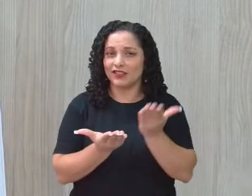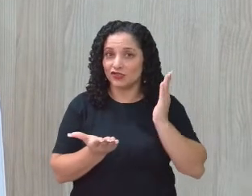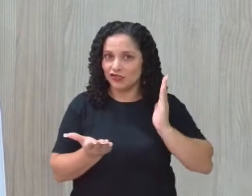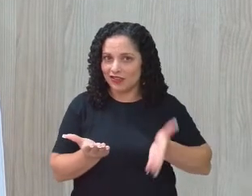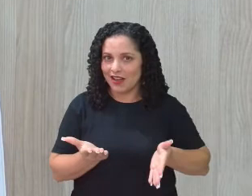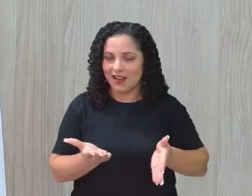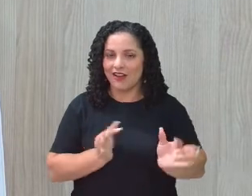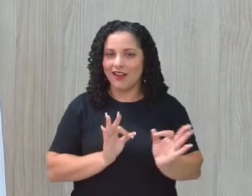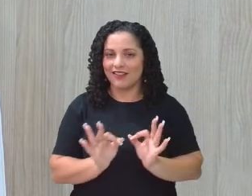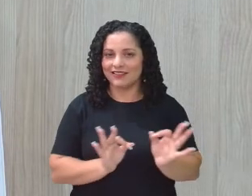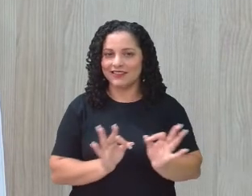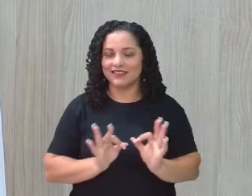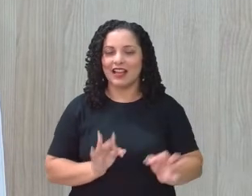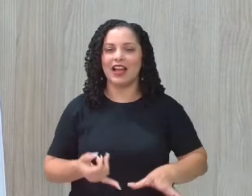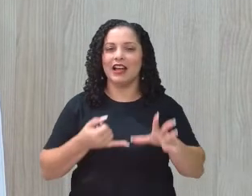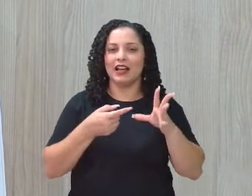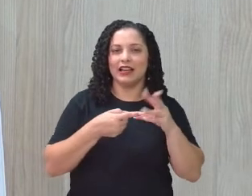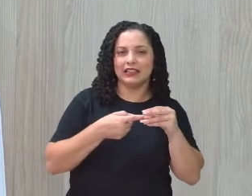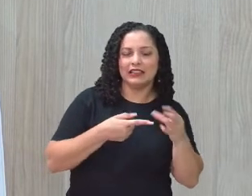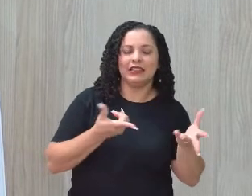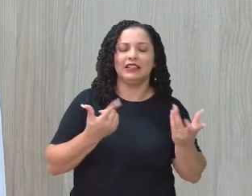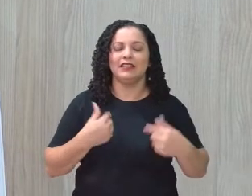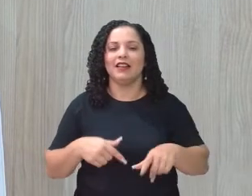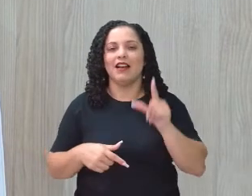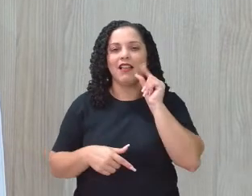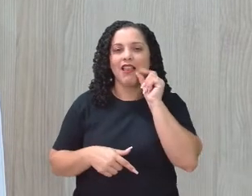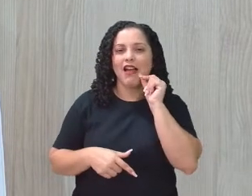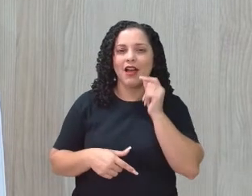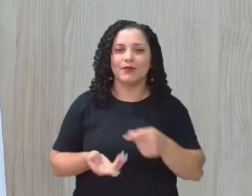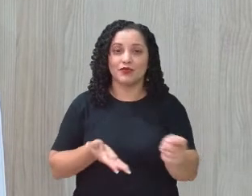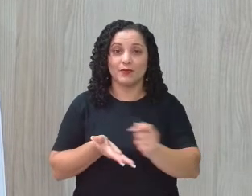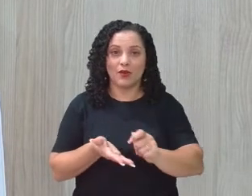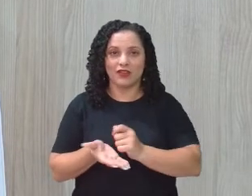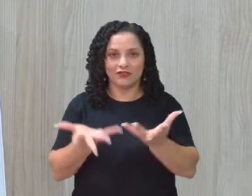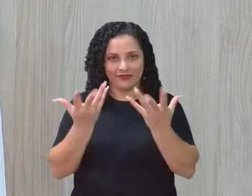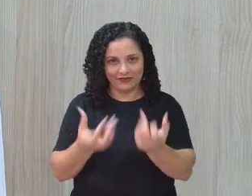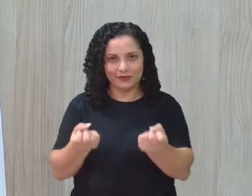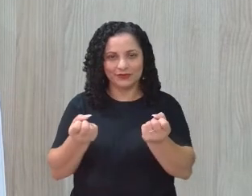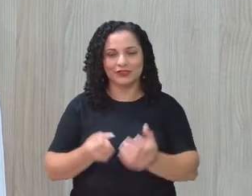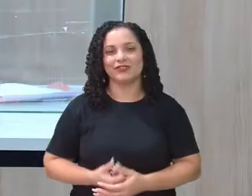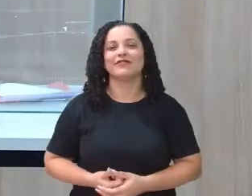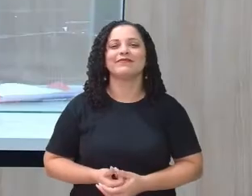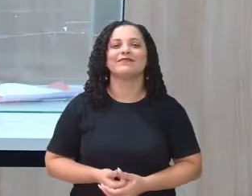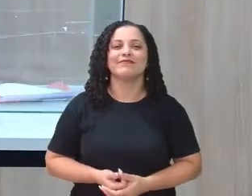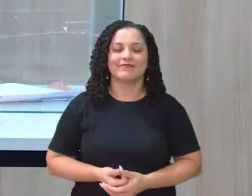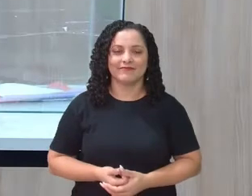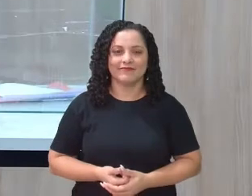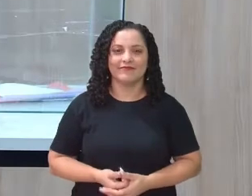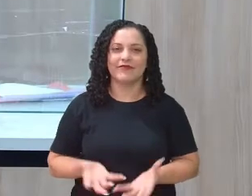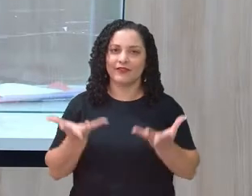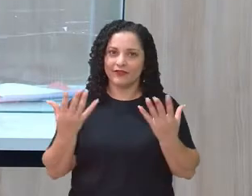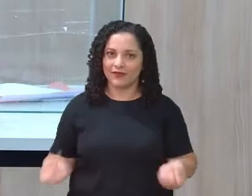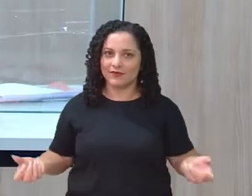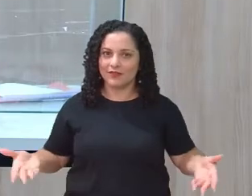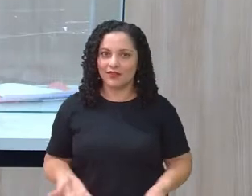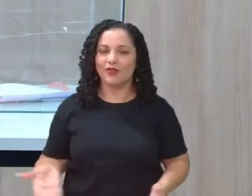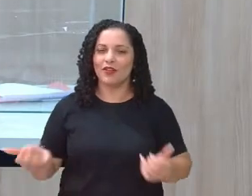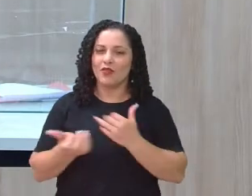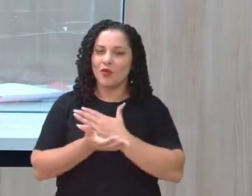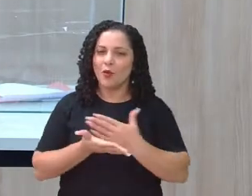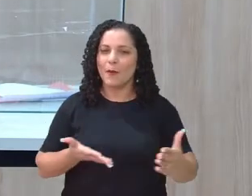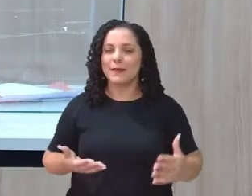postos? Caneta, lápis, borracha, tá? Vamos lá, Pedro. Vamos lá, vamos começar a nossa aula de